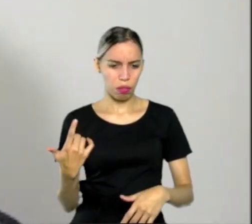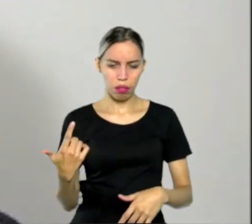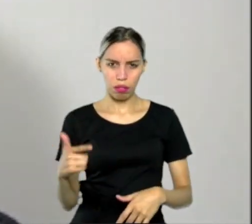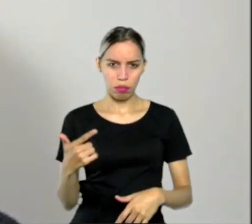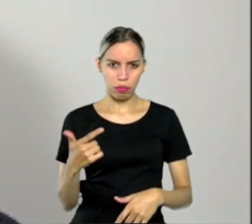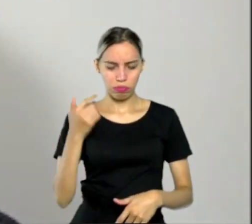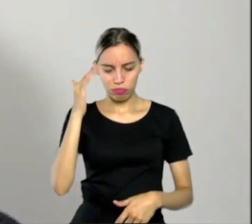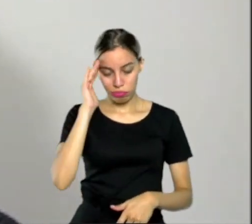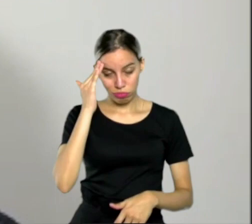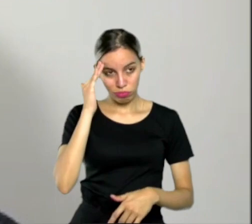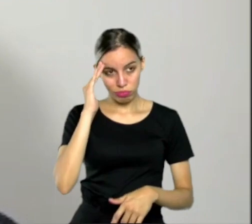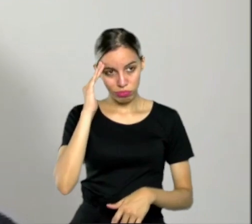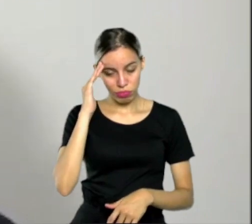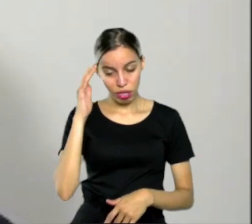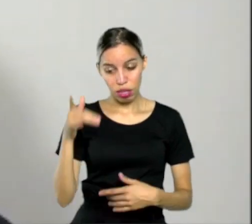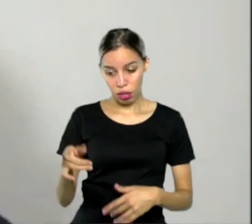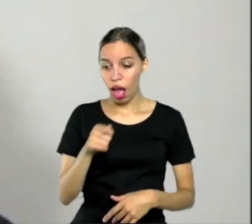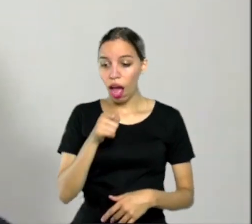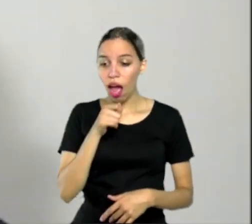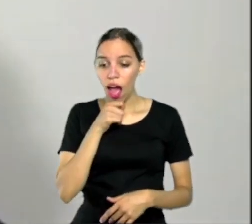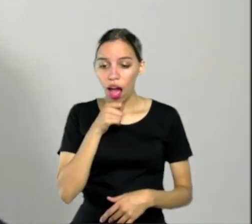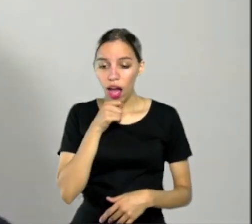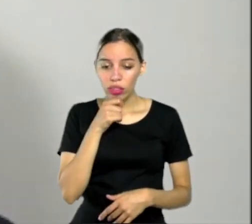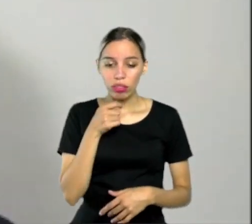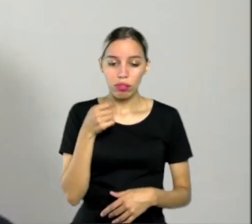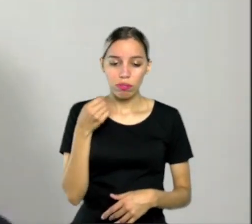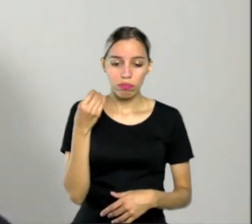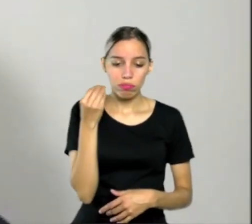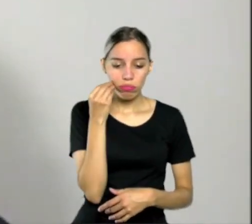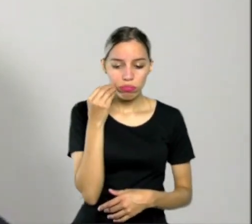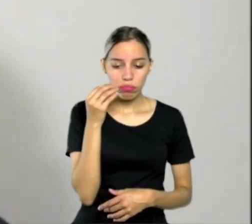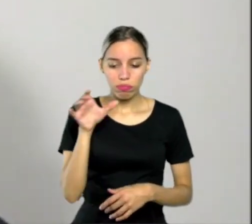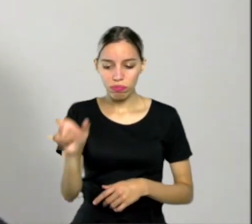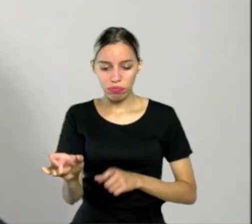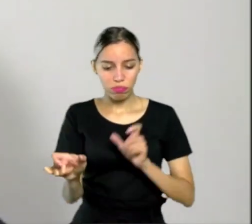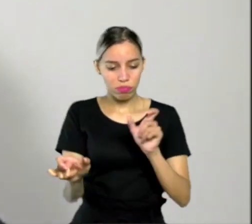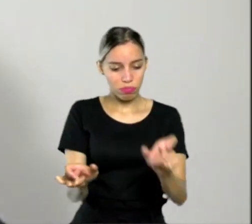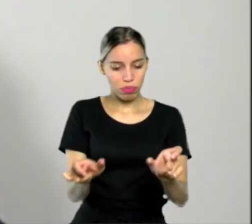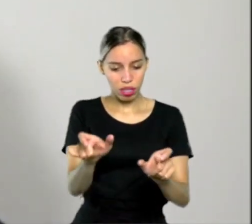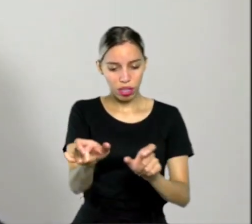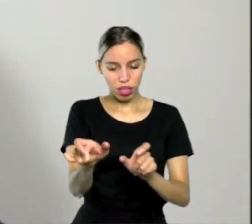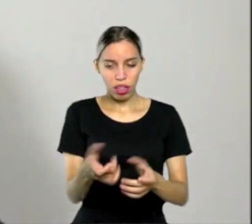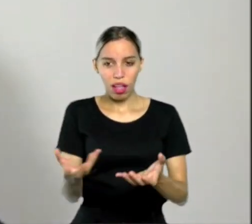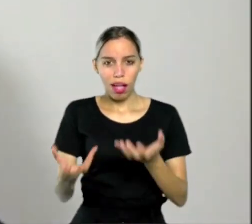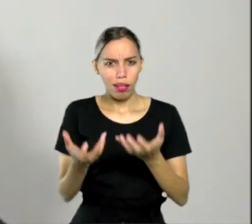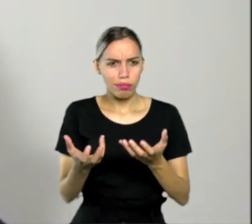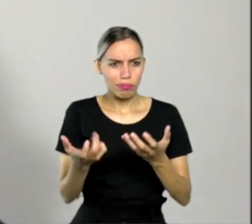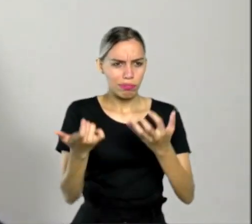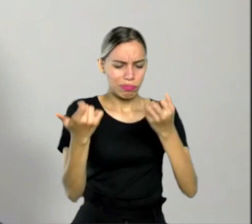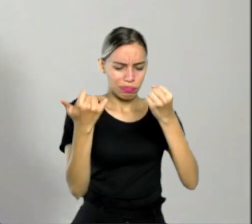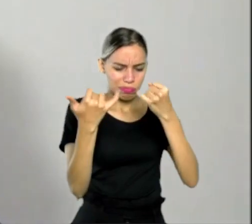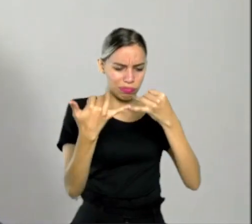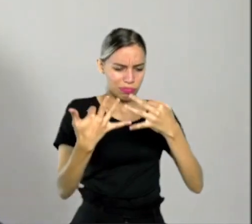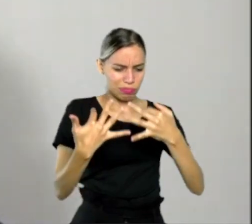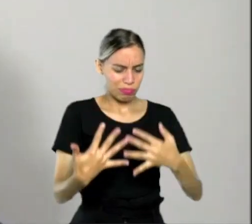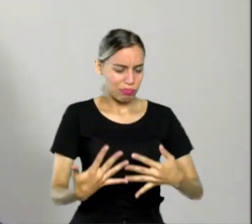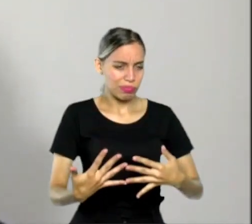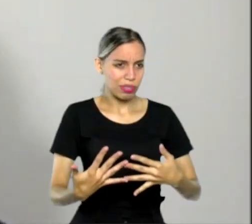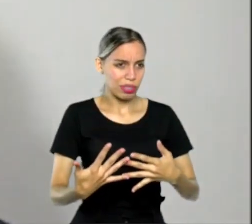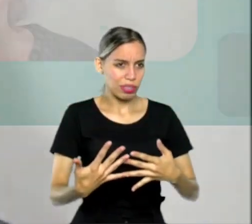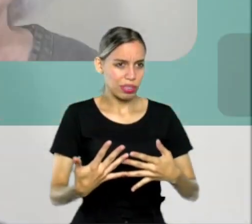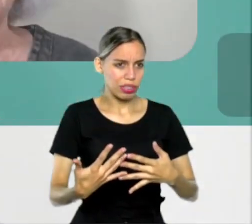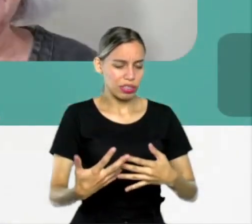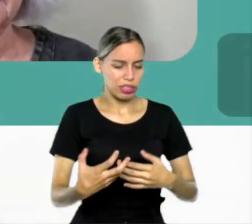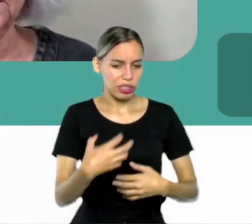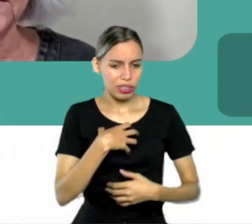prateleiras, escondidos, ainda agarro pelo rabo alguns cometas. Quero as estrelas, não encontro suas tetas, sinto a fissura dos